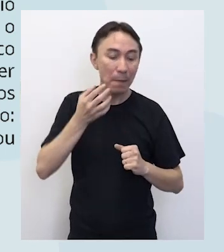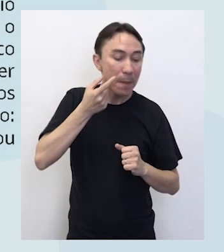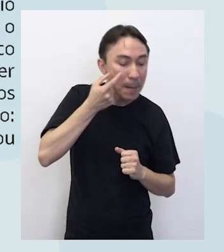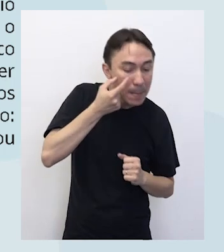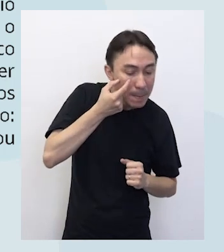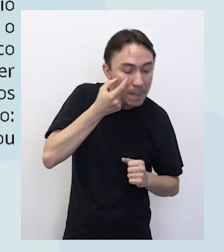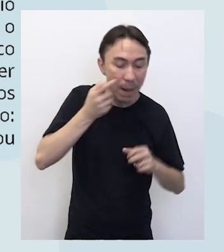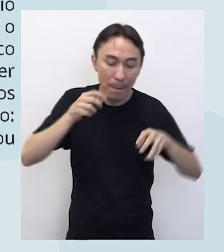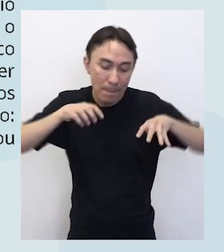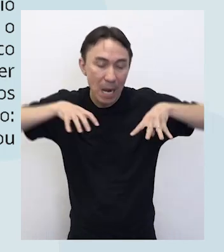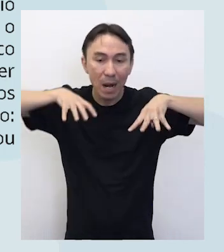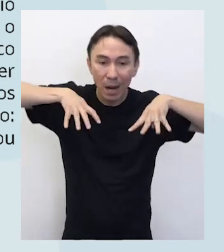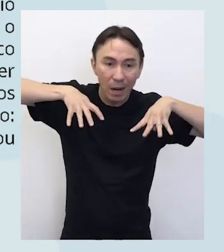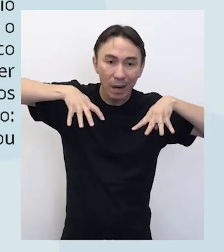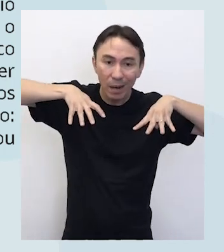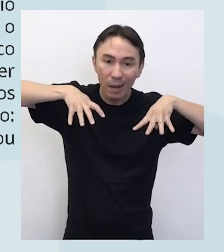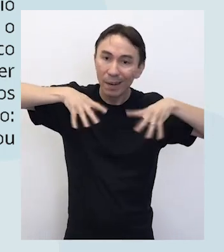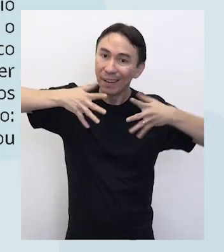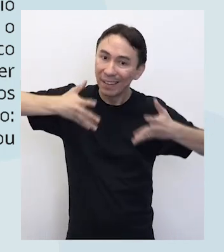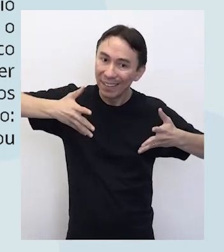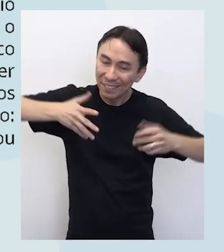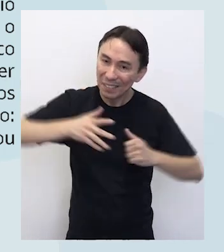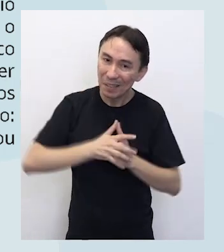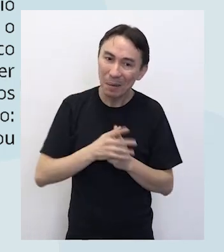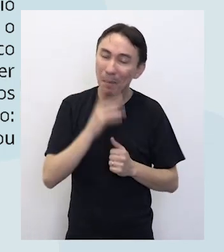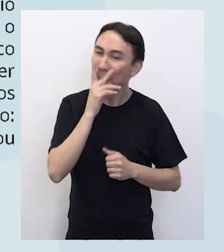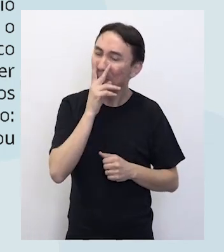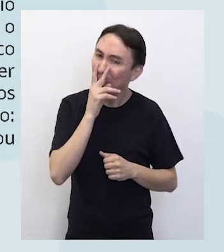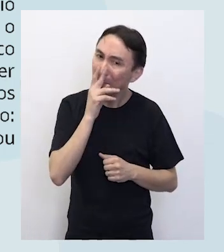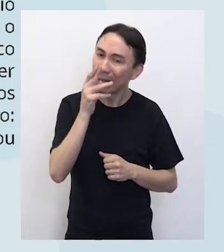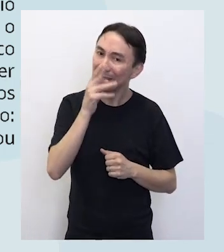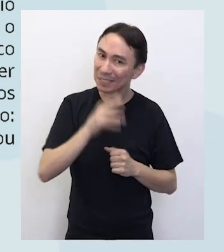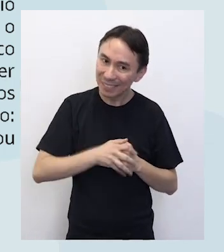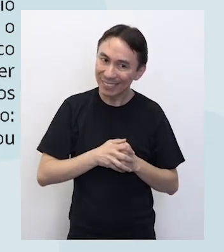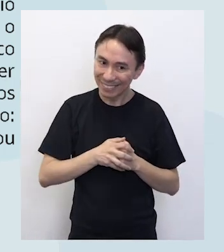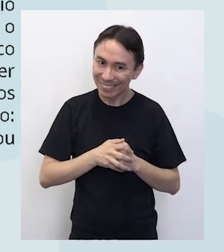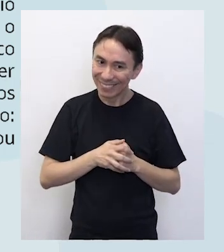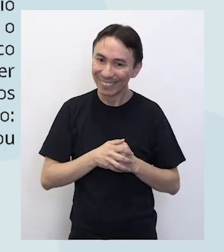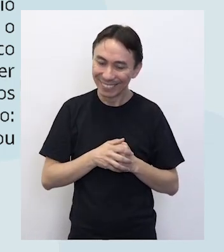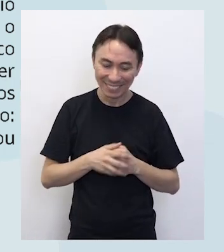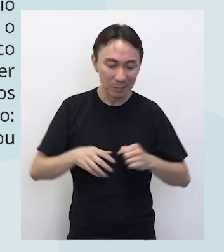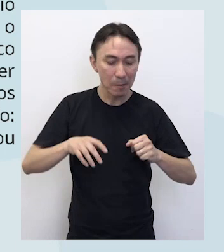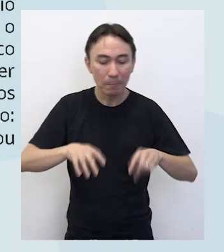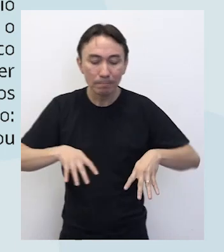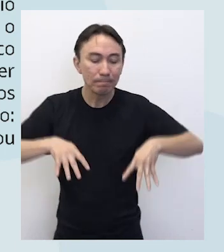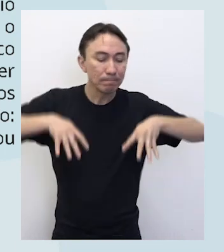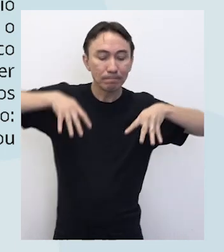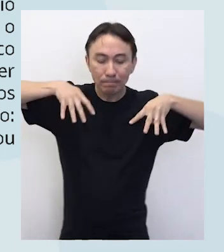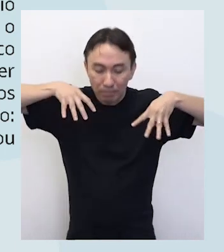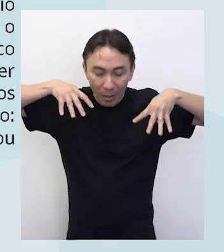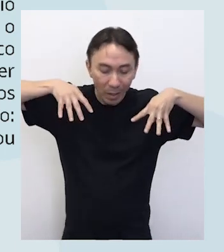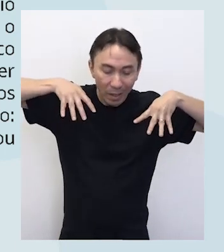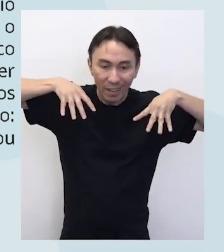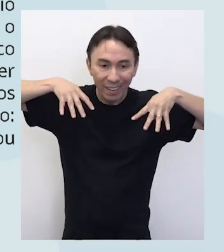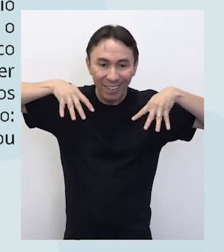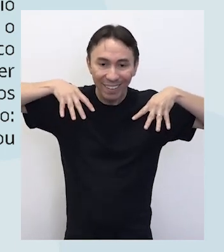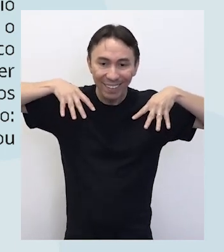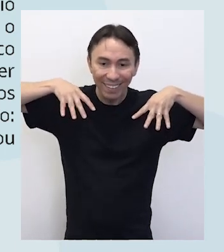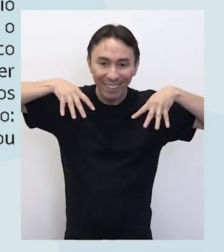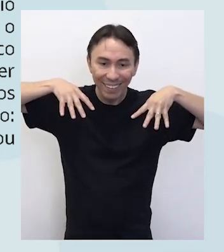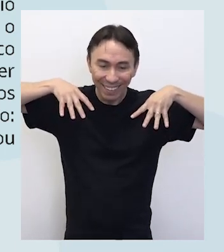uma visão, até mesmo, né, uma visão de cima, né, do palco, tá? Podendo até ver